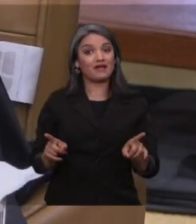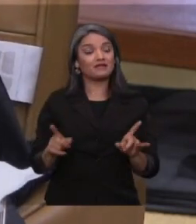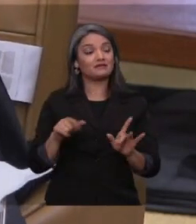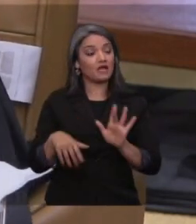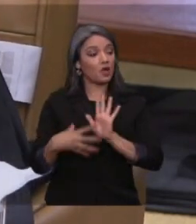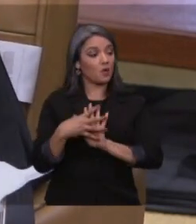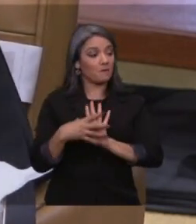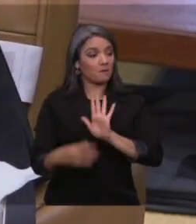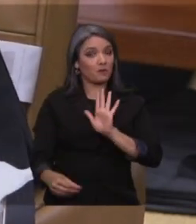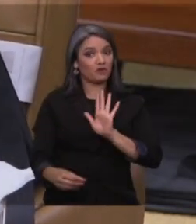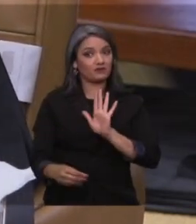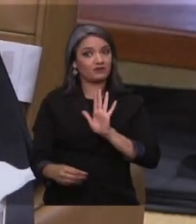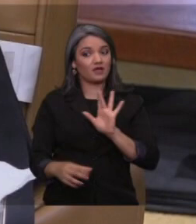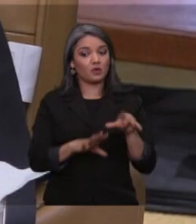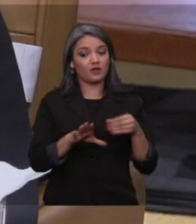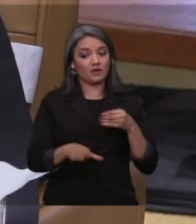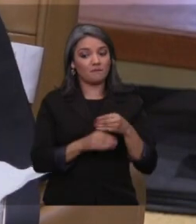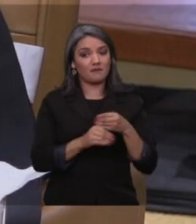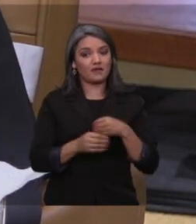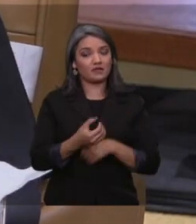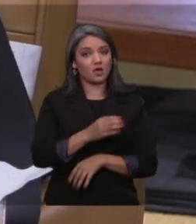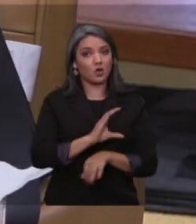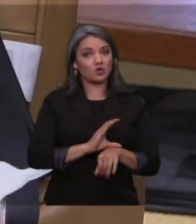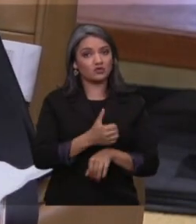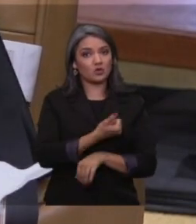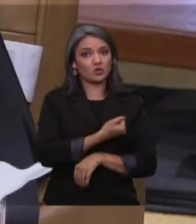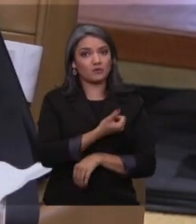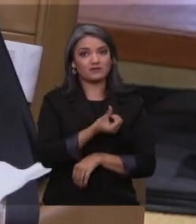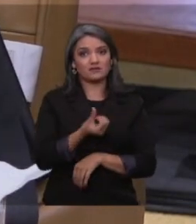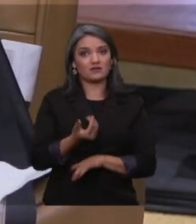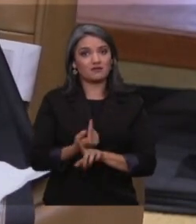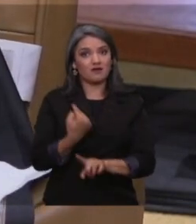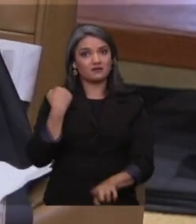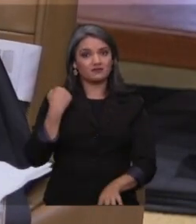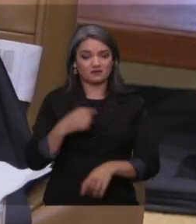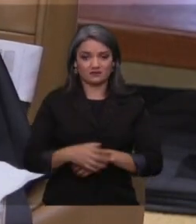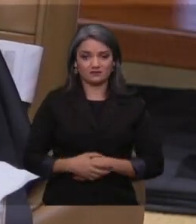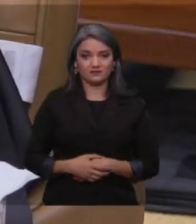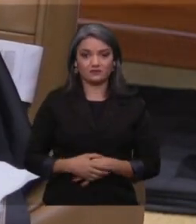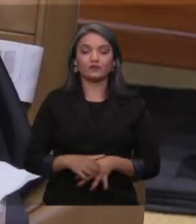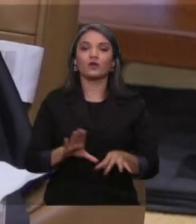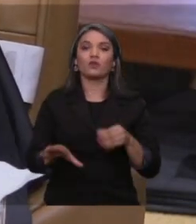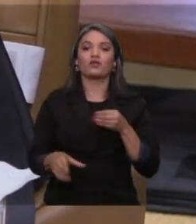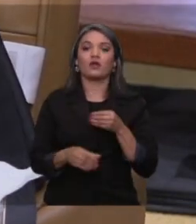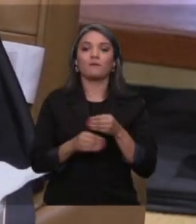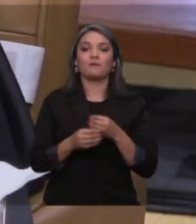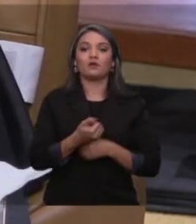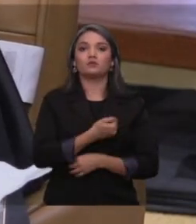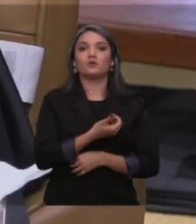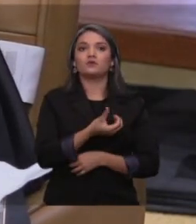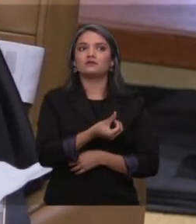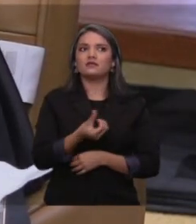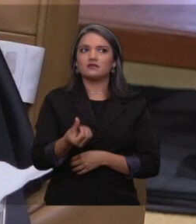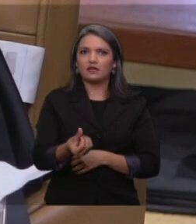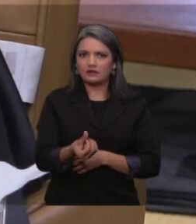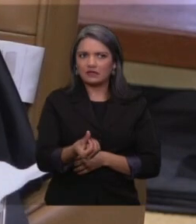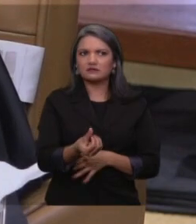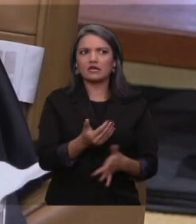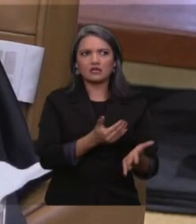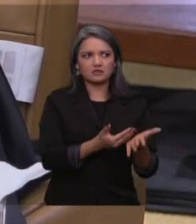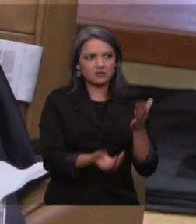emenda constitucional 66. Portanto, na emenda 66 para cá,